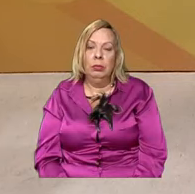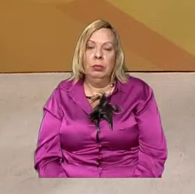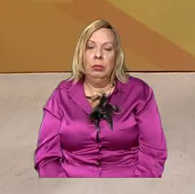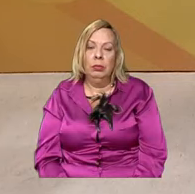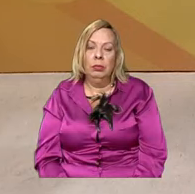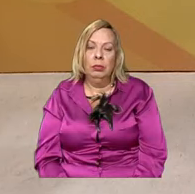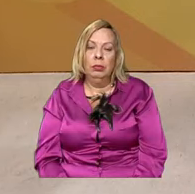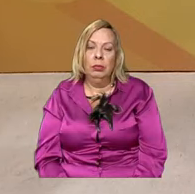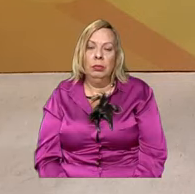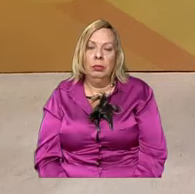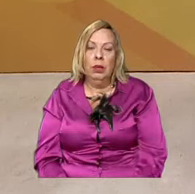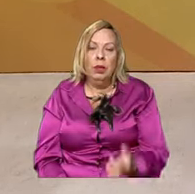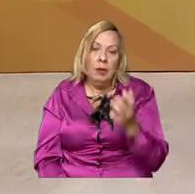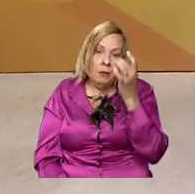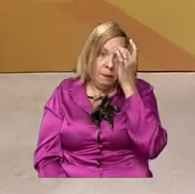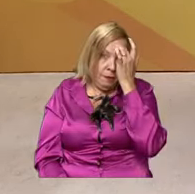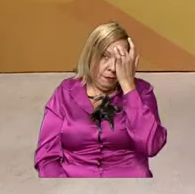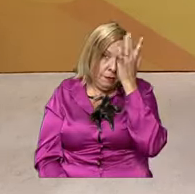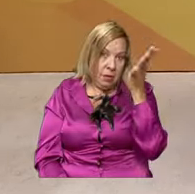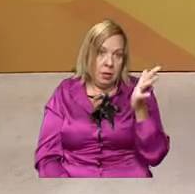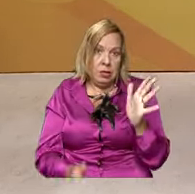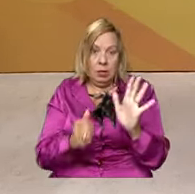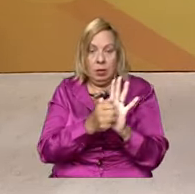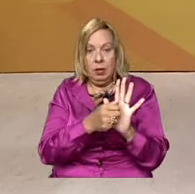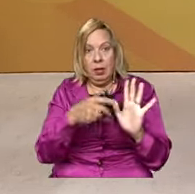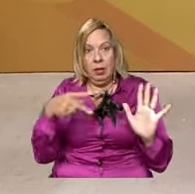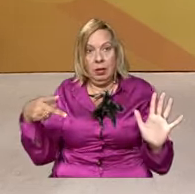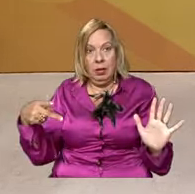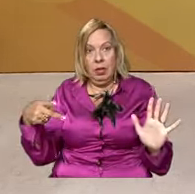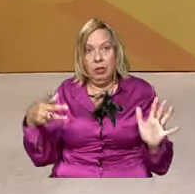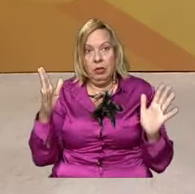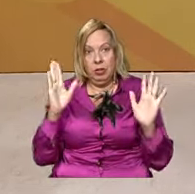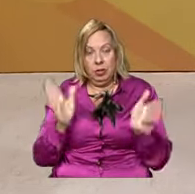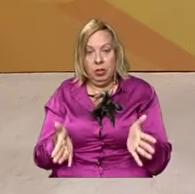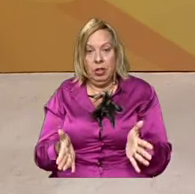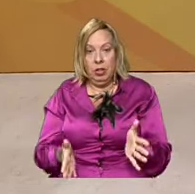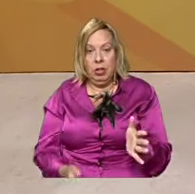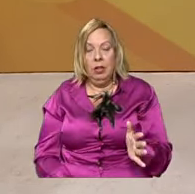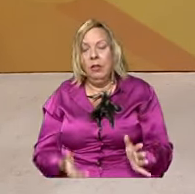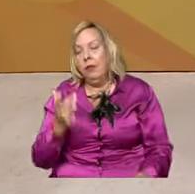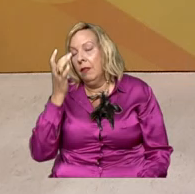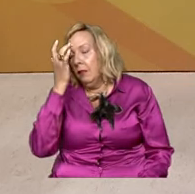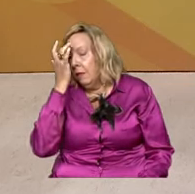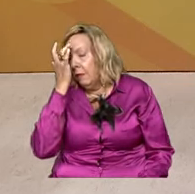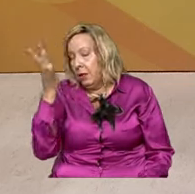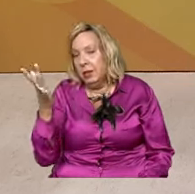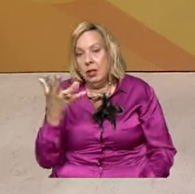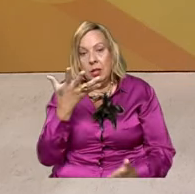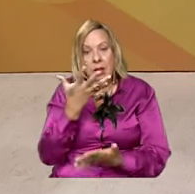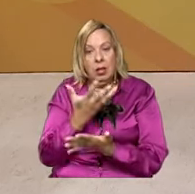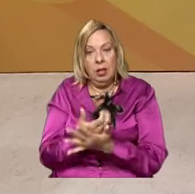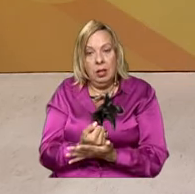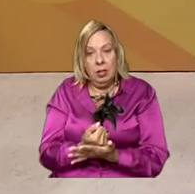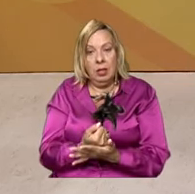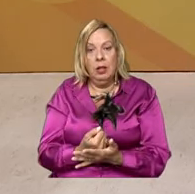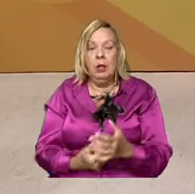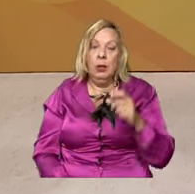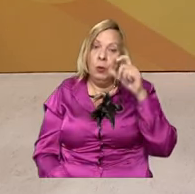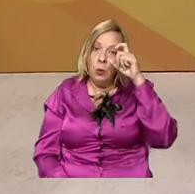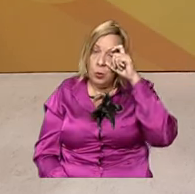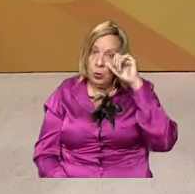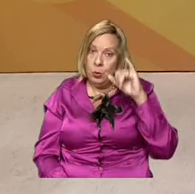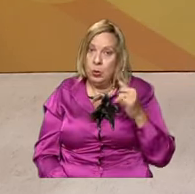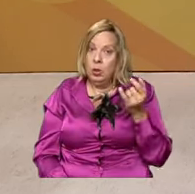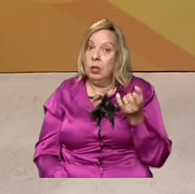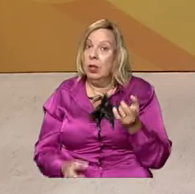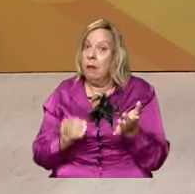Olha aqui, fácil. Já tá aqui, ó, na tela. Fácil. Eu já baixei, o Júnior já baixou, só